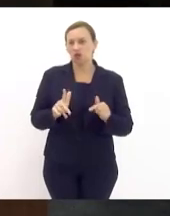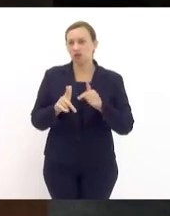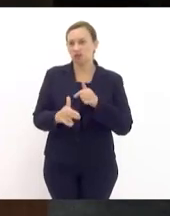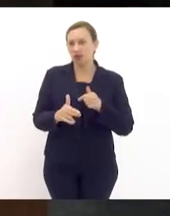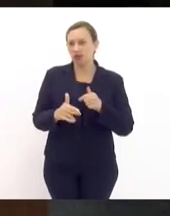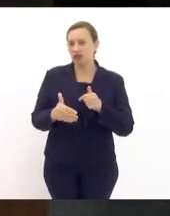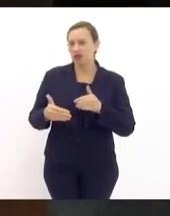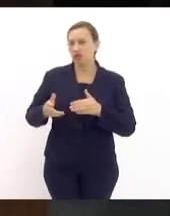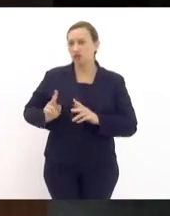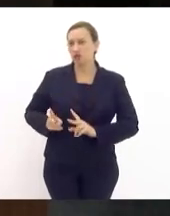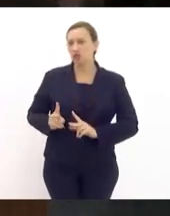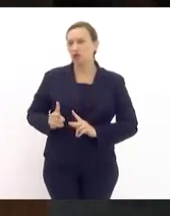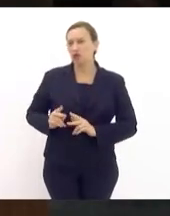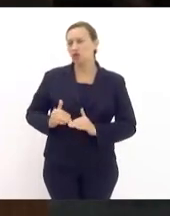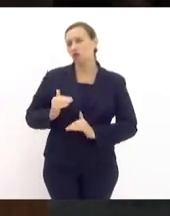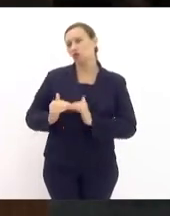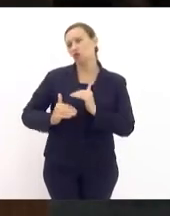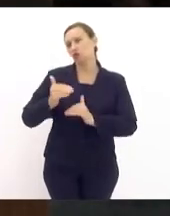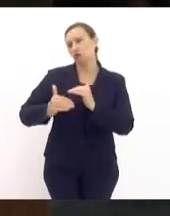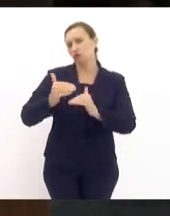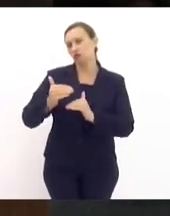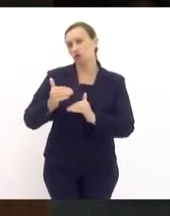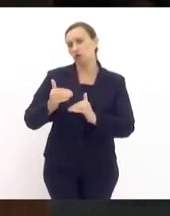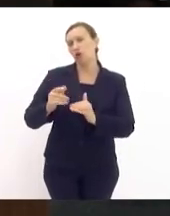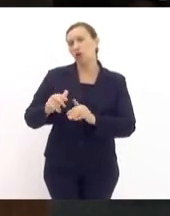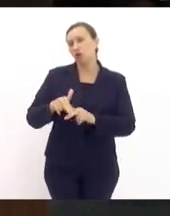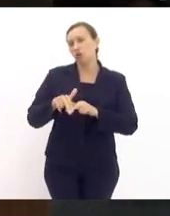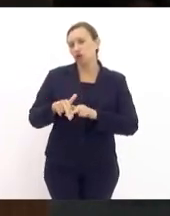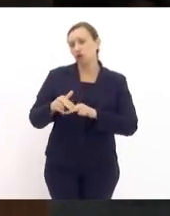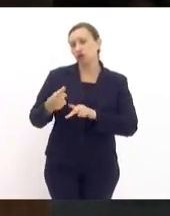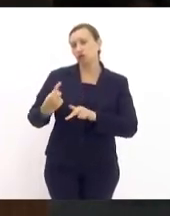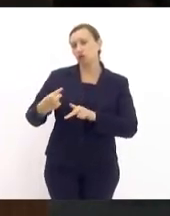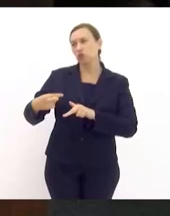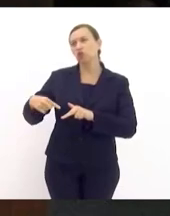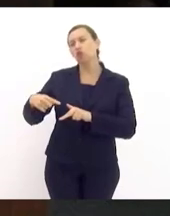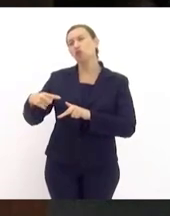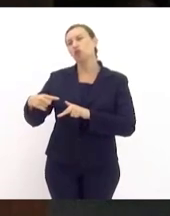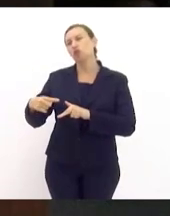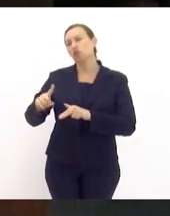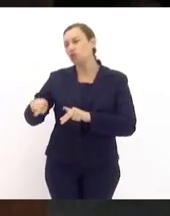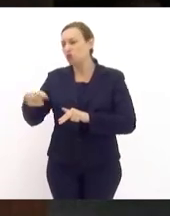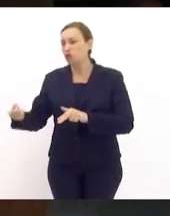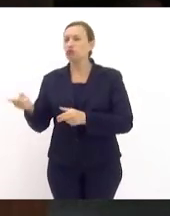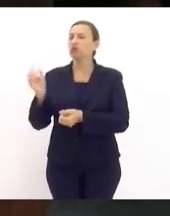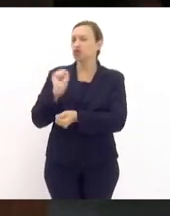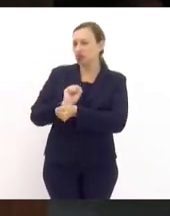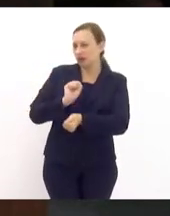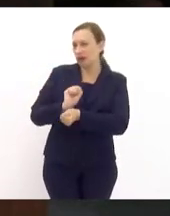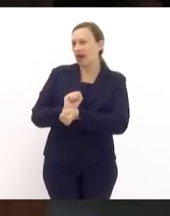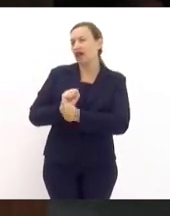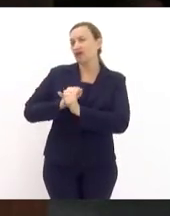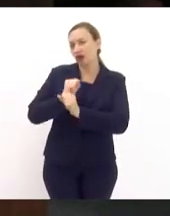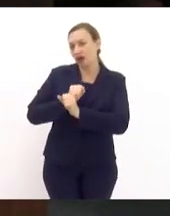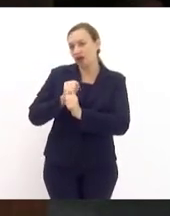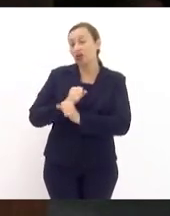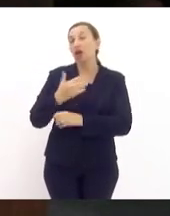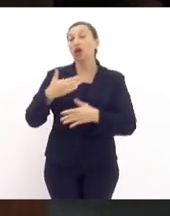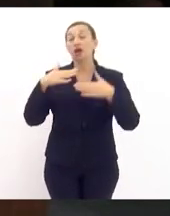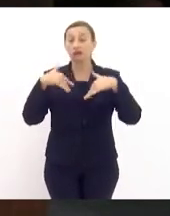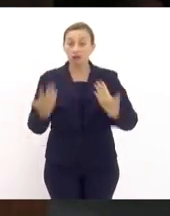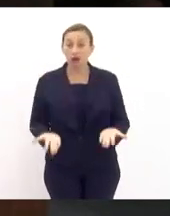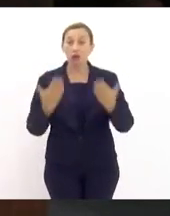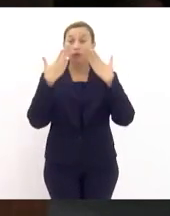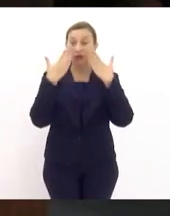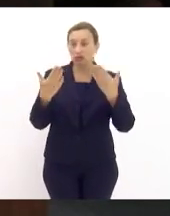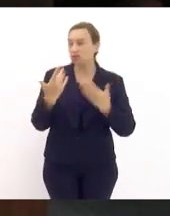em função de um outro, mesmo que eu sendo autor, que está parado há muito tempo. Então, eu apresentaria, não tem nenhum